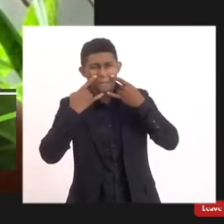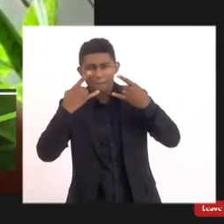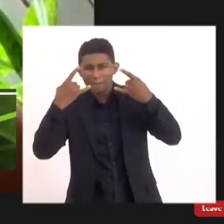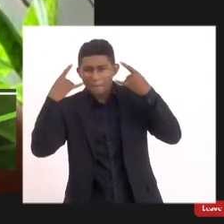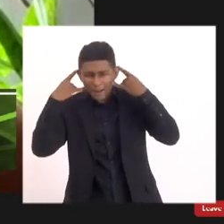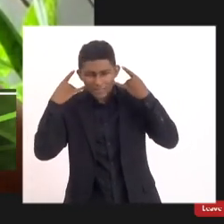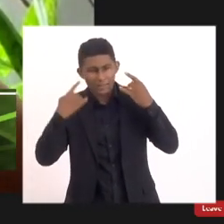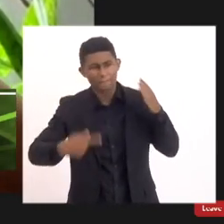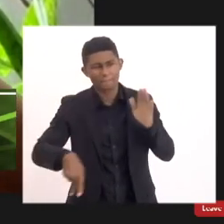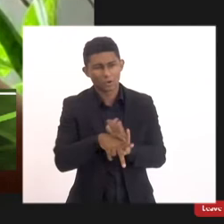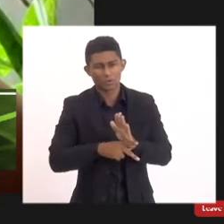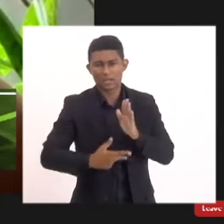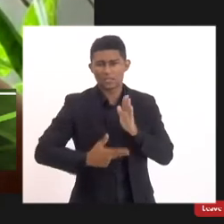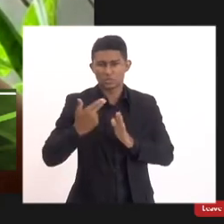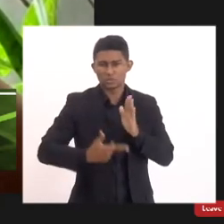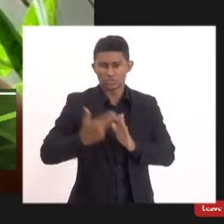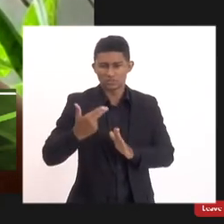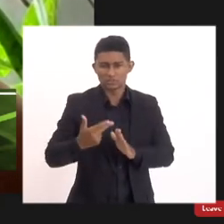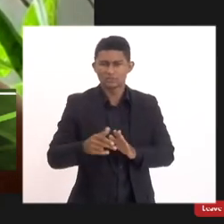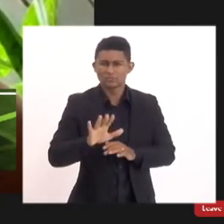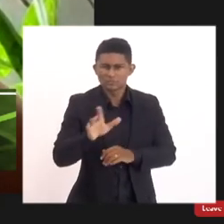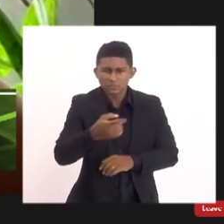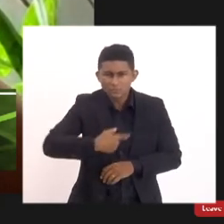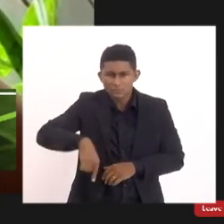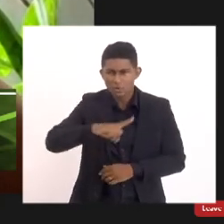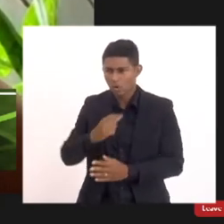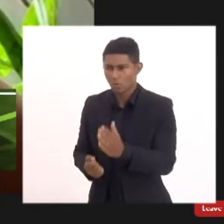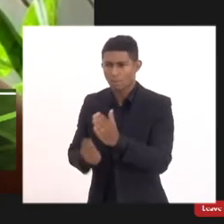cirúrgicas, não tem como a gente comprar